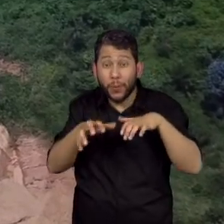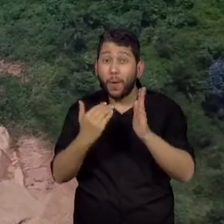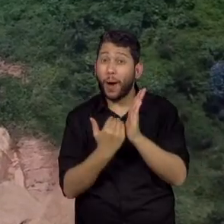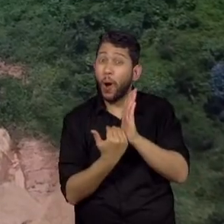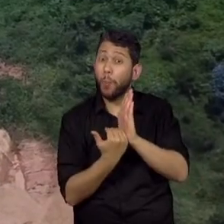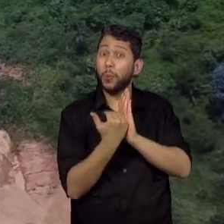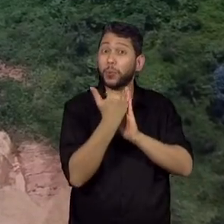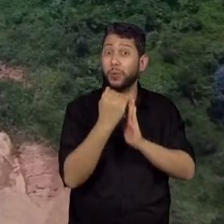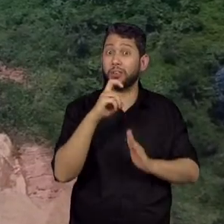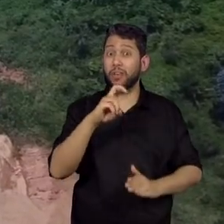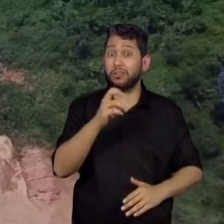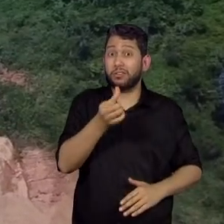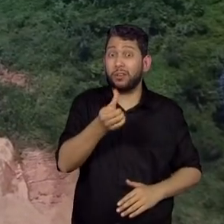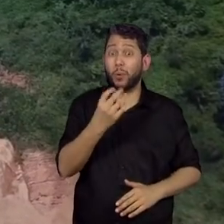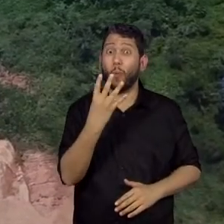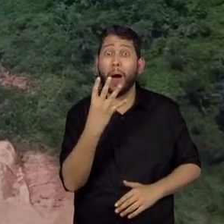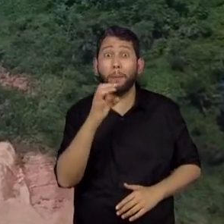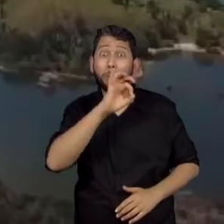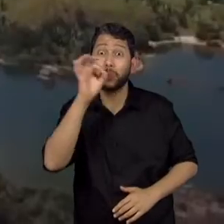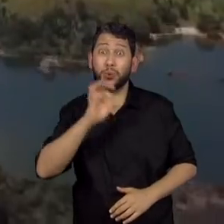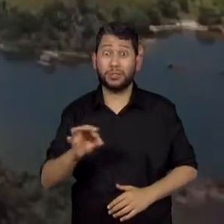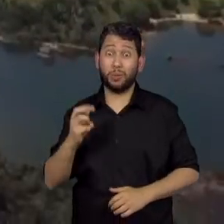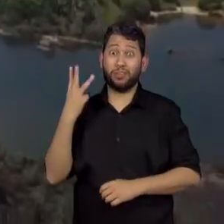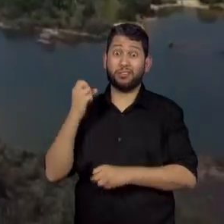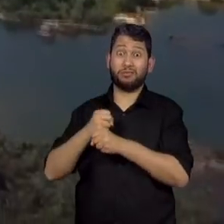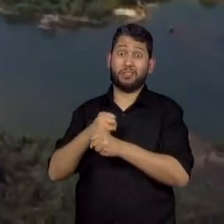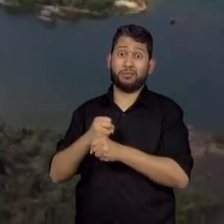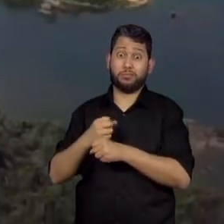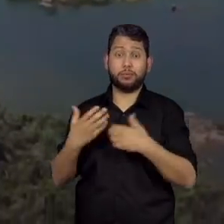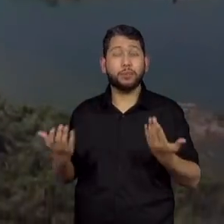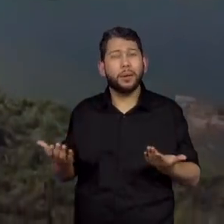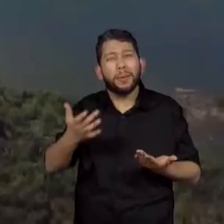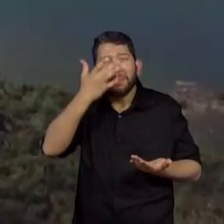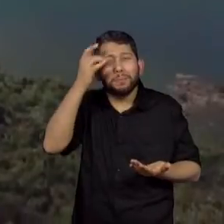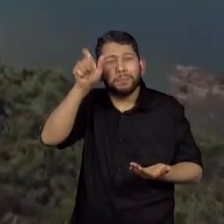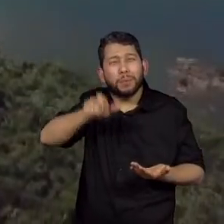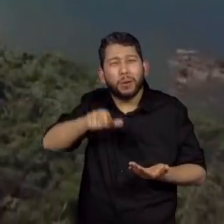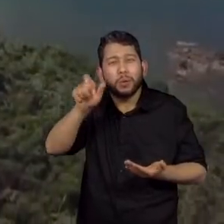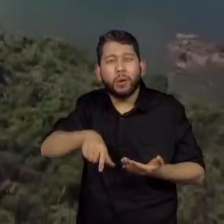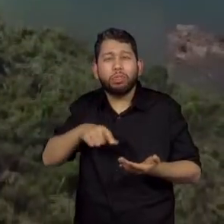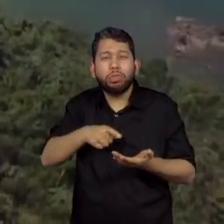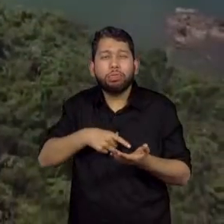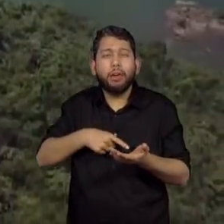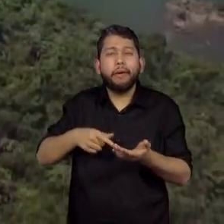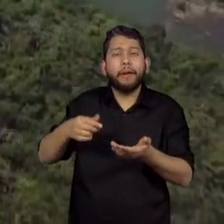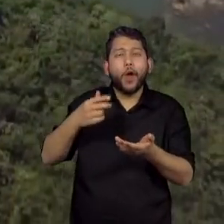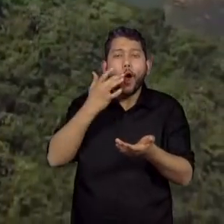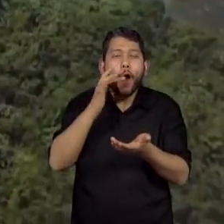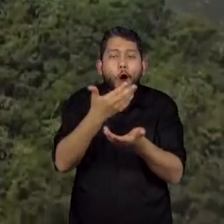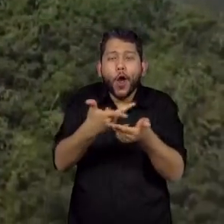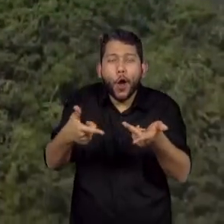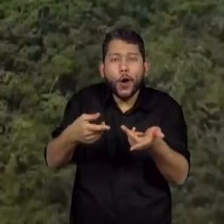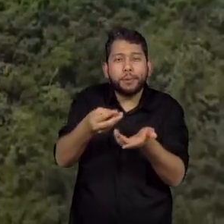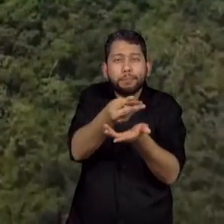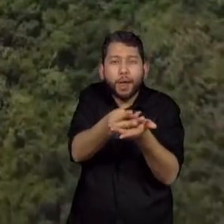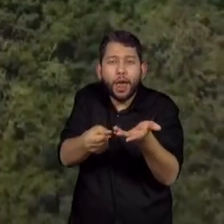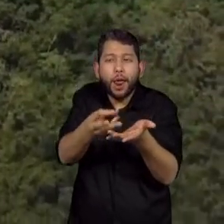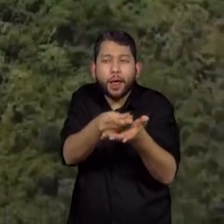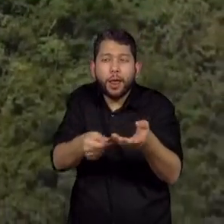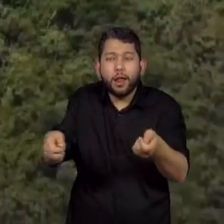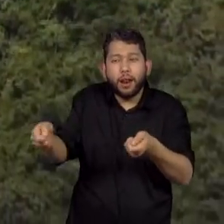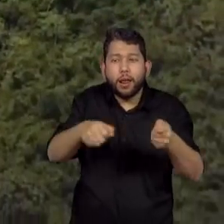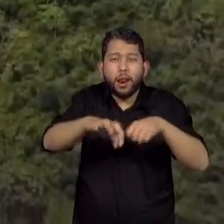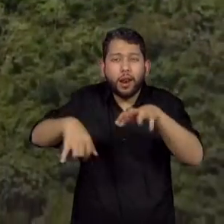564% em 3 décadas e meia. A presença do garimpo ilegal em unidades de conservação, que são áreas